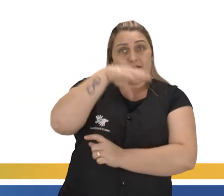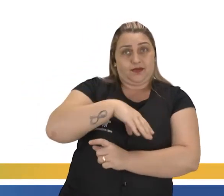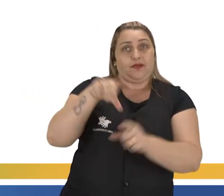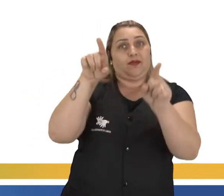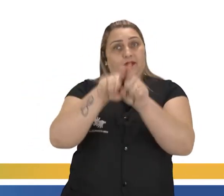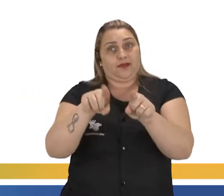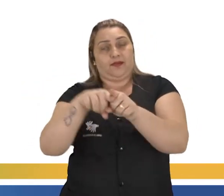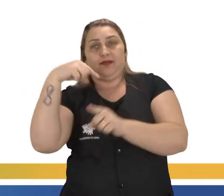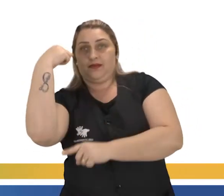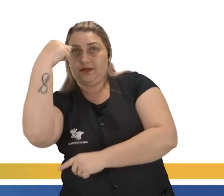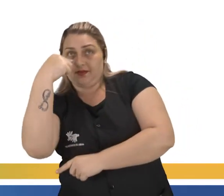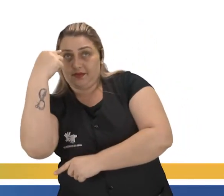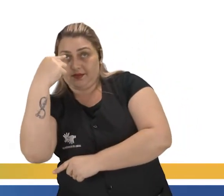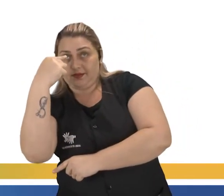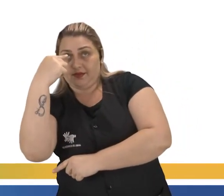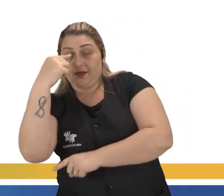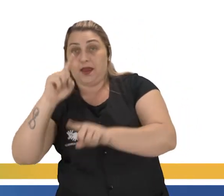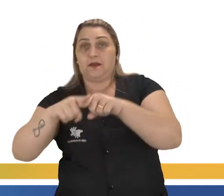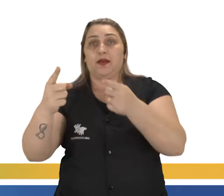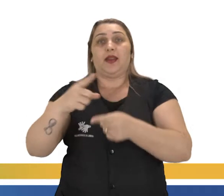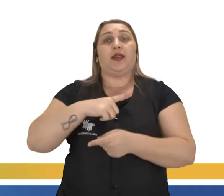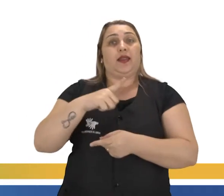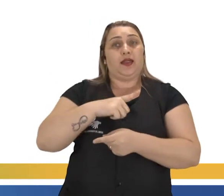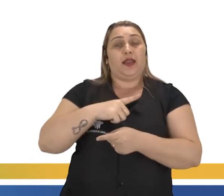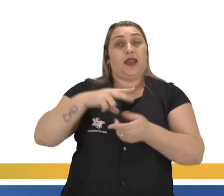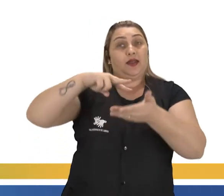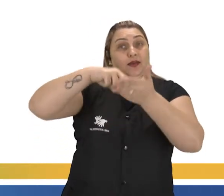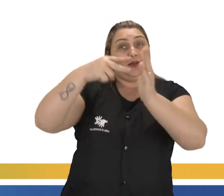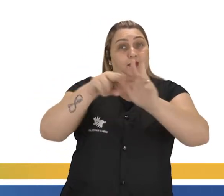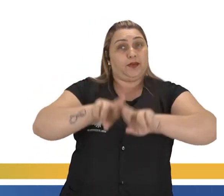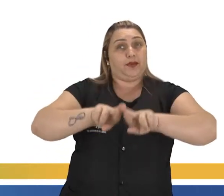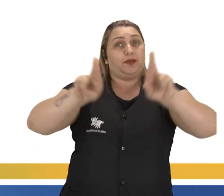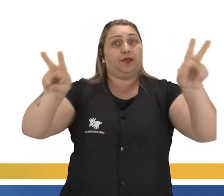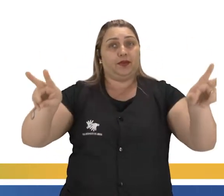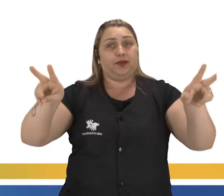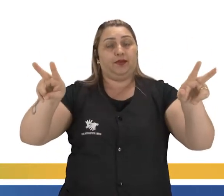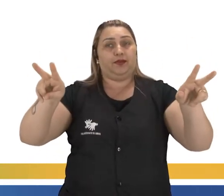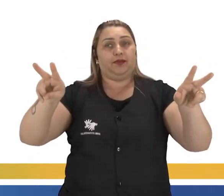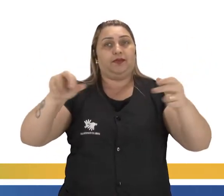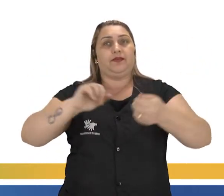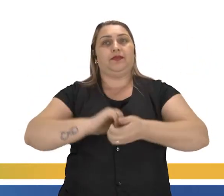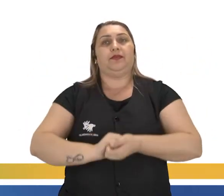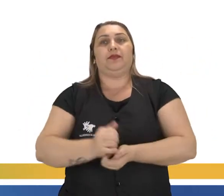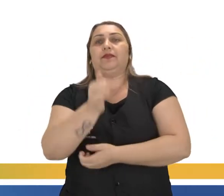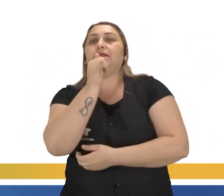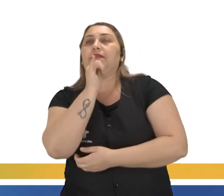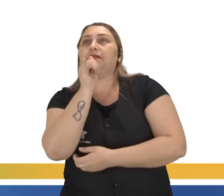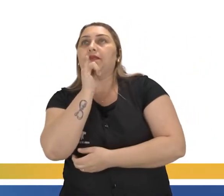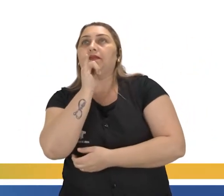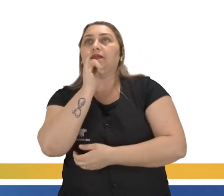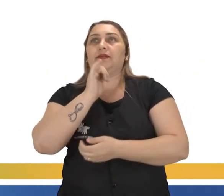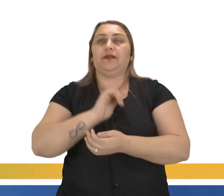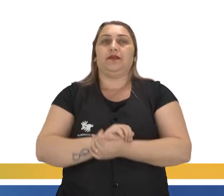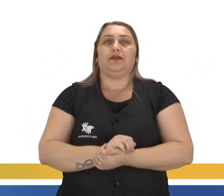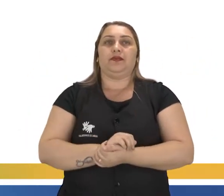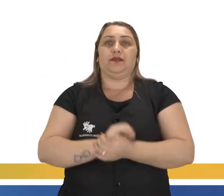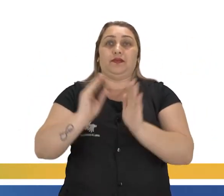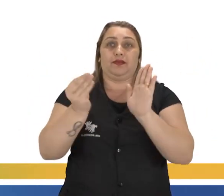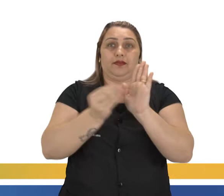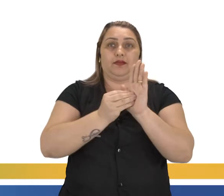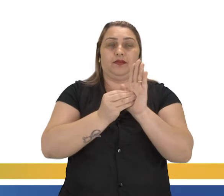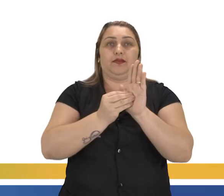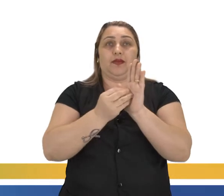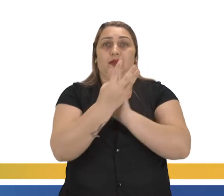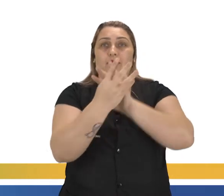português quanto no espanhol, mas que possuem significados diferentes. Por exemplo, coloquei para